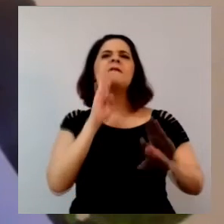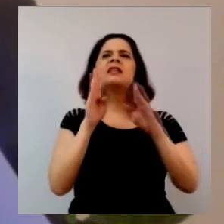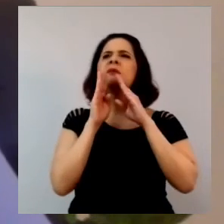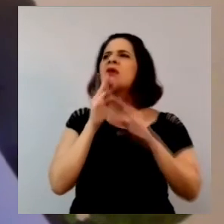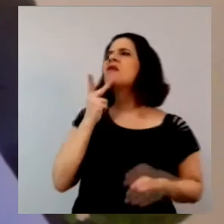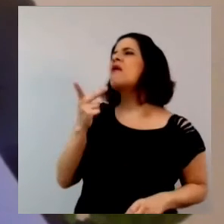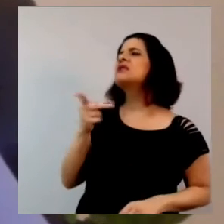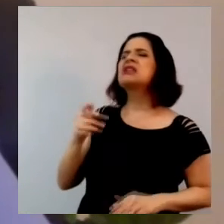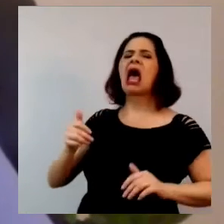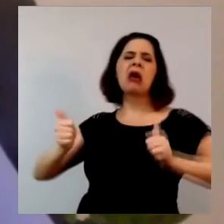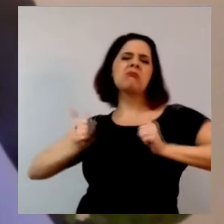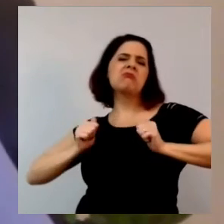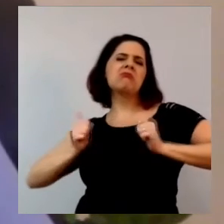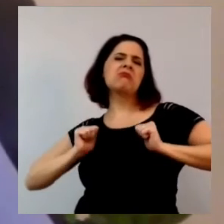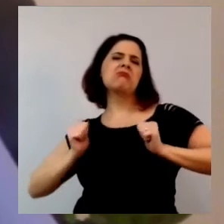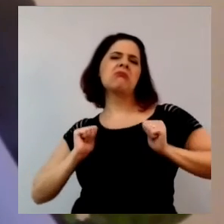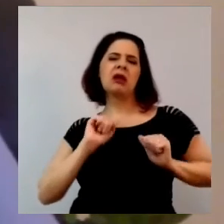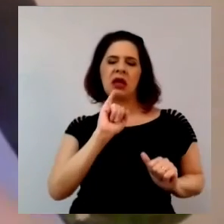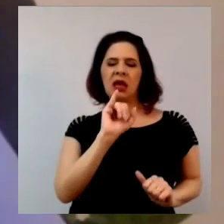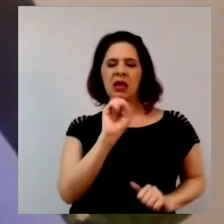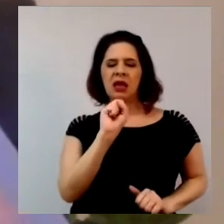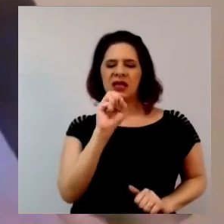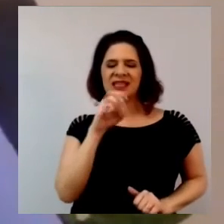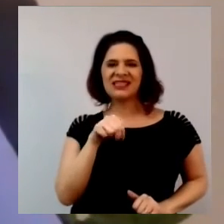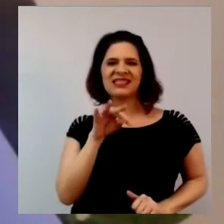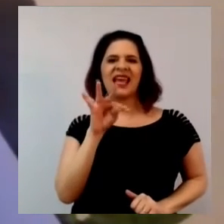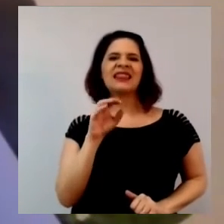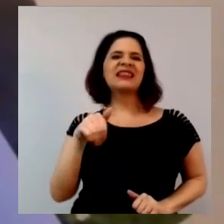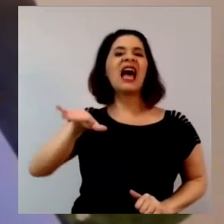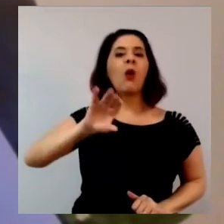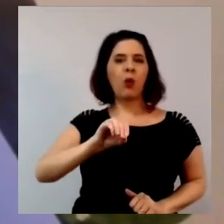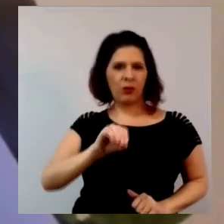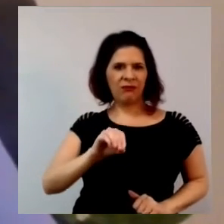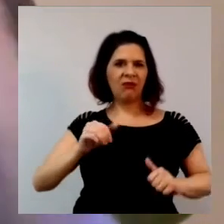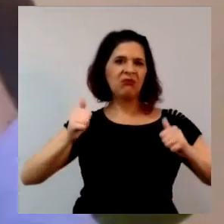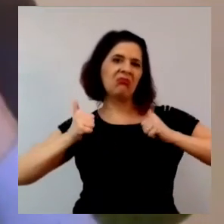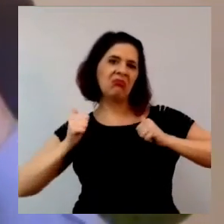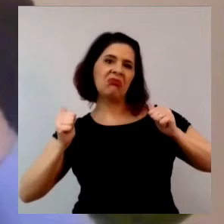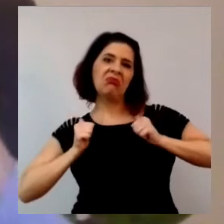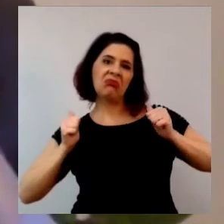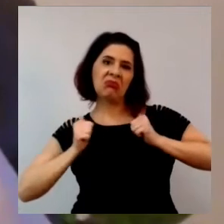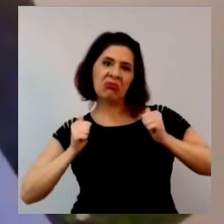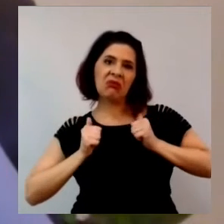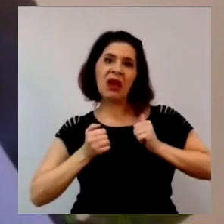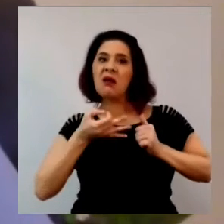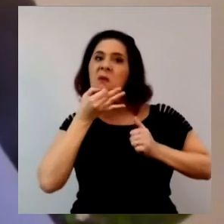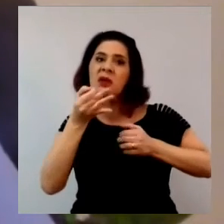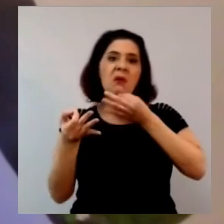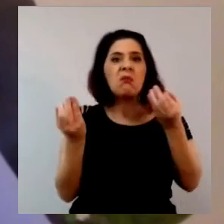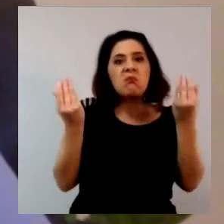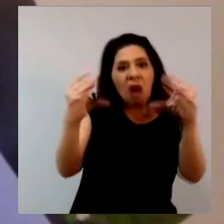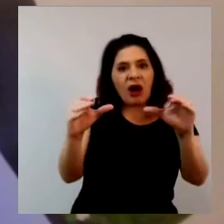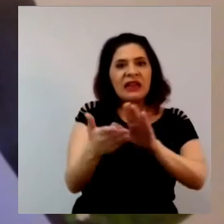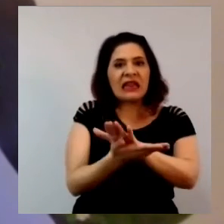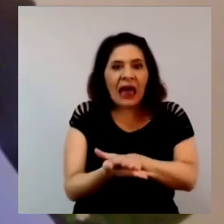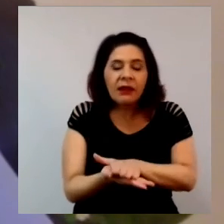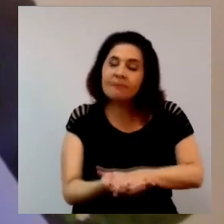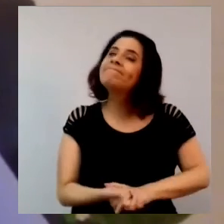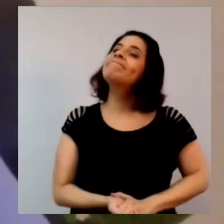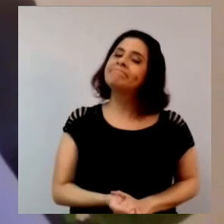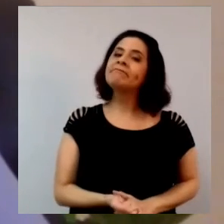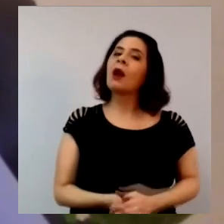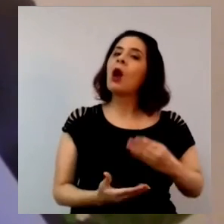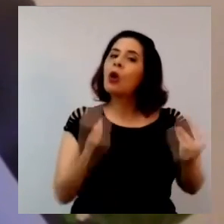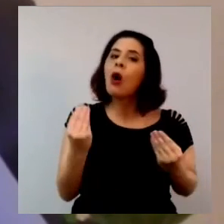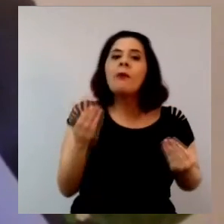não estava nos elogiando. Mas como que a gente entende essa ideia de equilíbrio? É você ter um compromisso com o outro lado